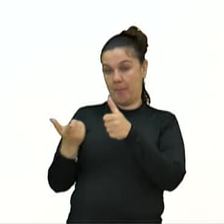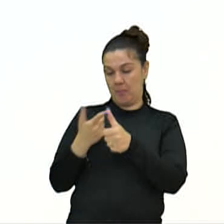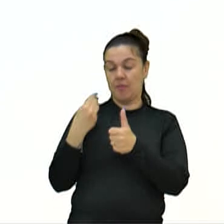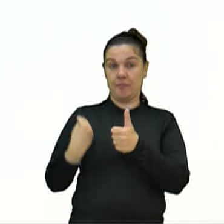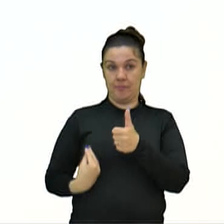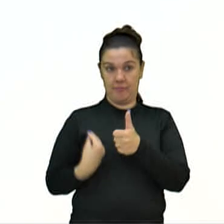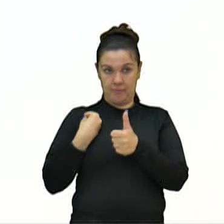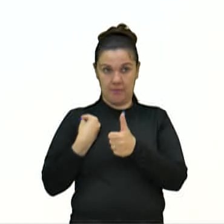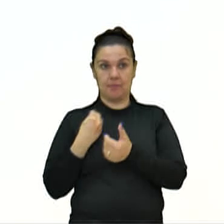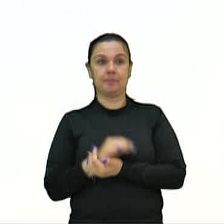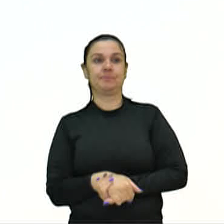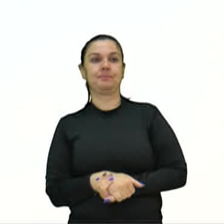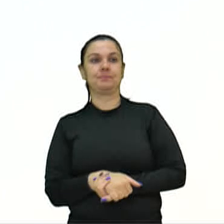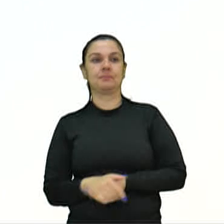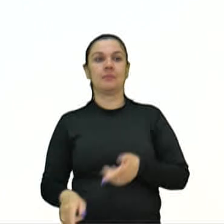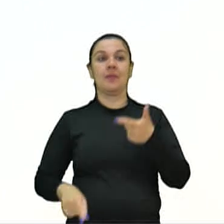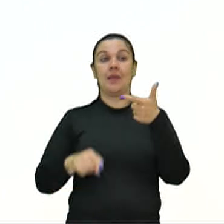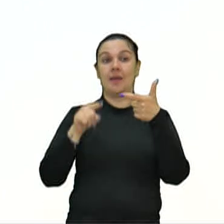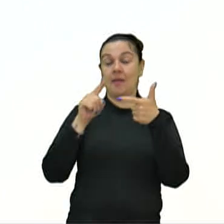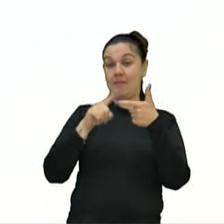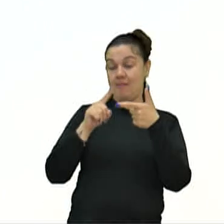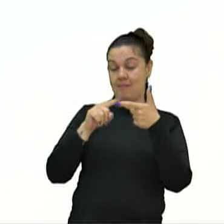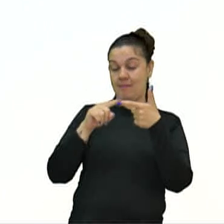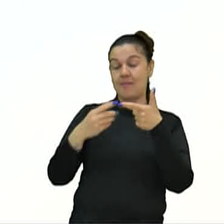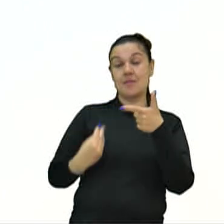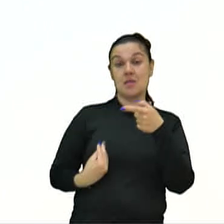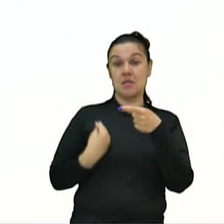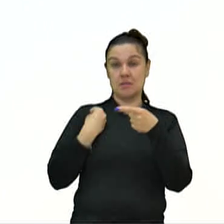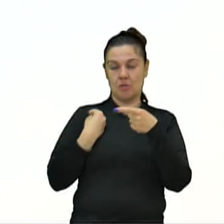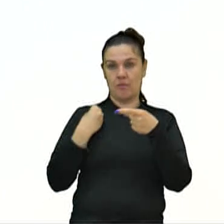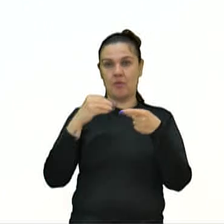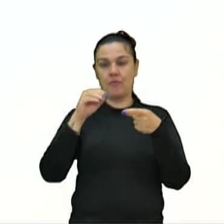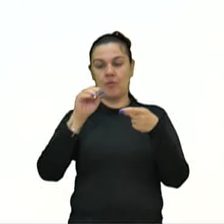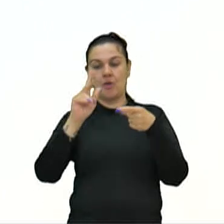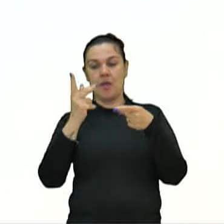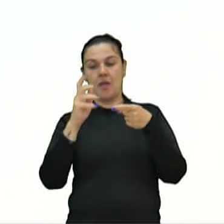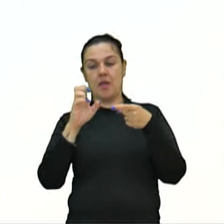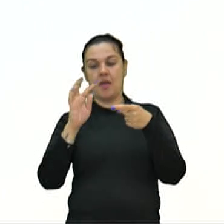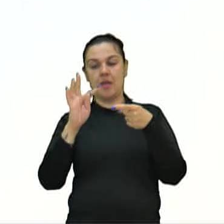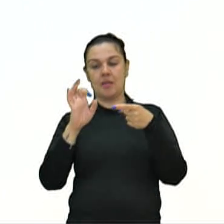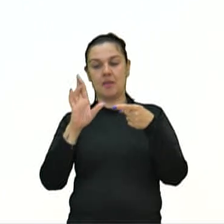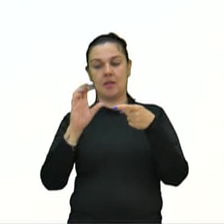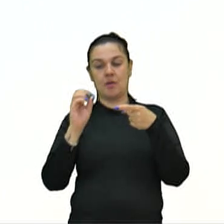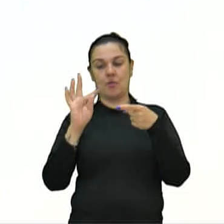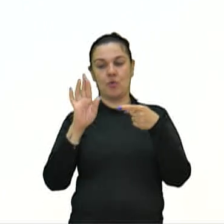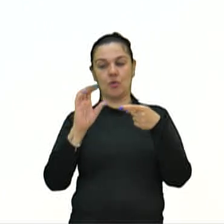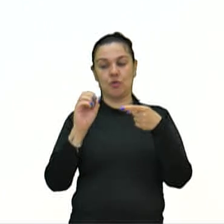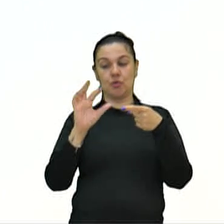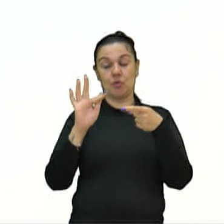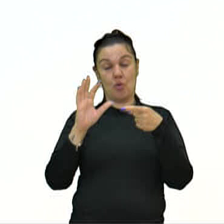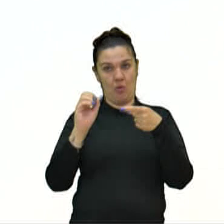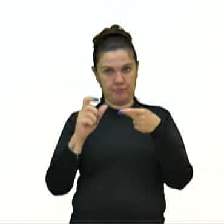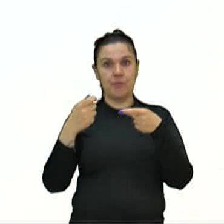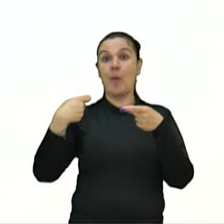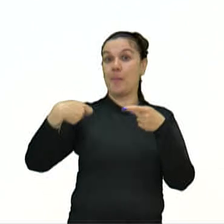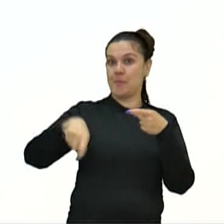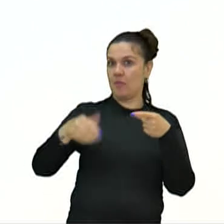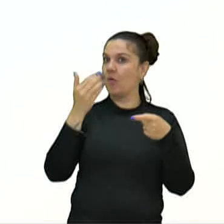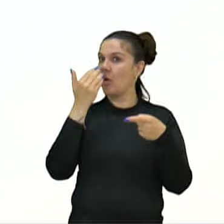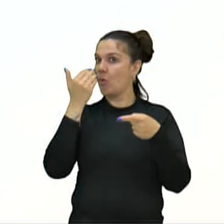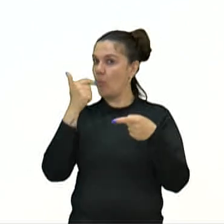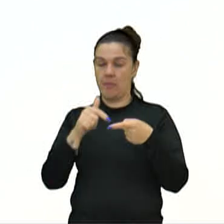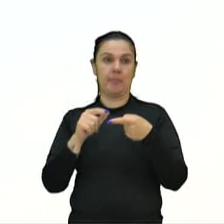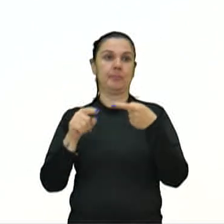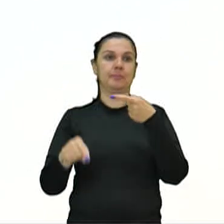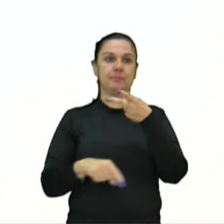ser vivo, a partir do coacervado. Esse ser vivo era heterotrótofo, ou seja, ele não produzia o próprio alimento,